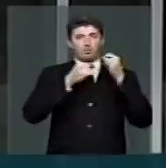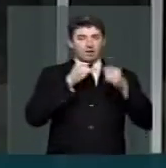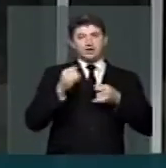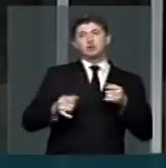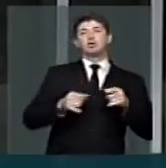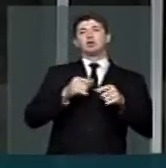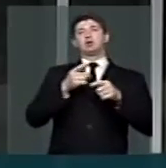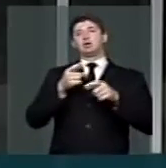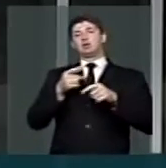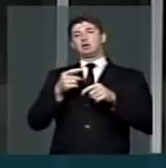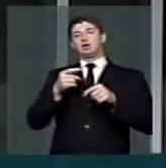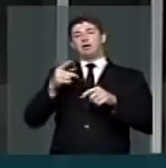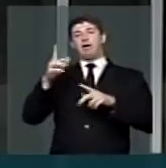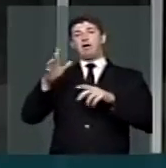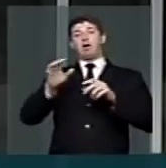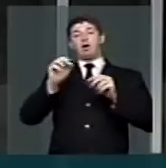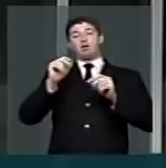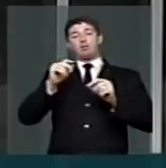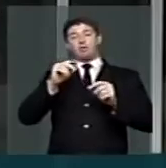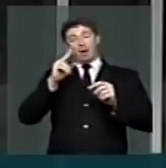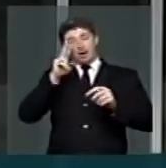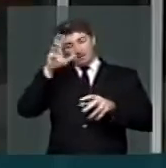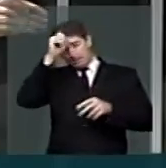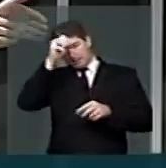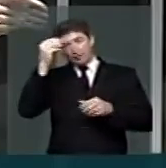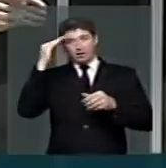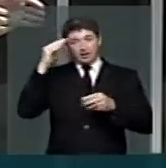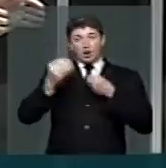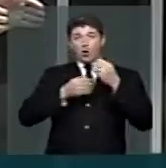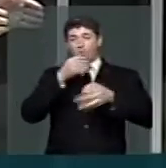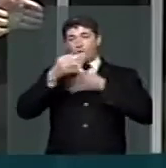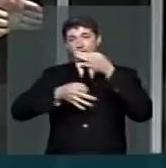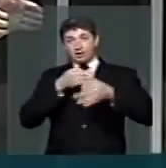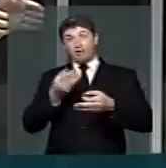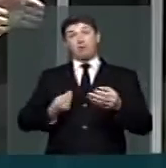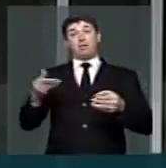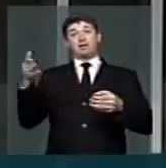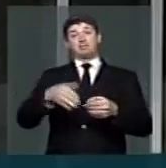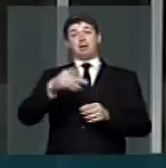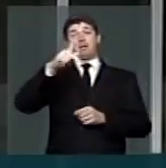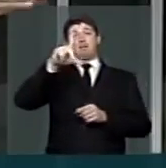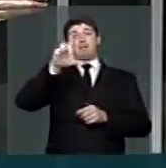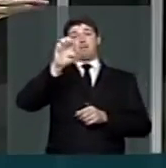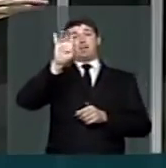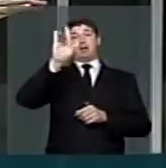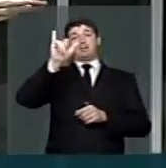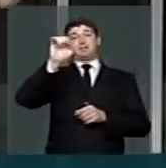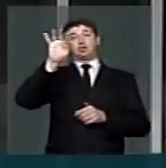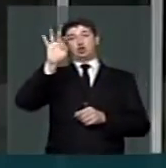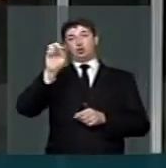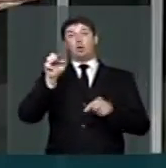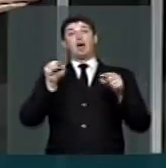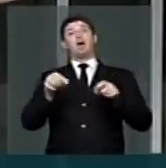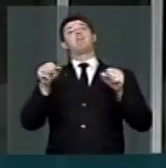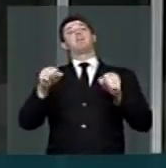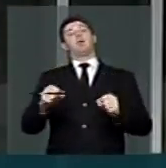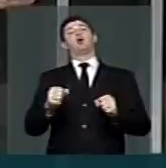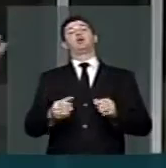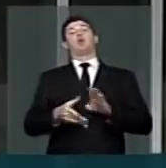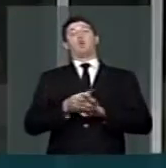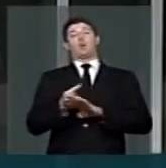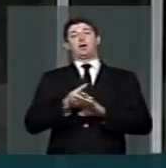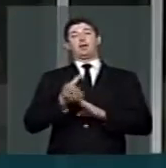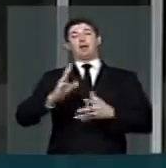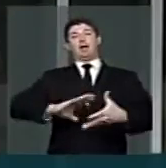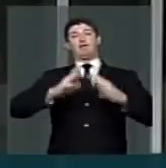informar, vão construir sua própria convicção e vão participar deste plebiscito que pode nos dar, sim, um rumo para a